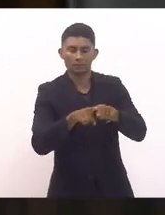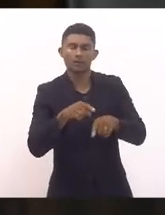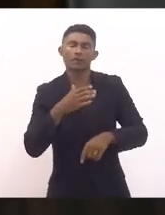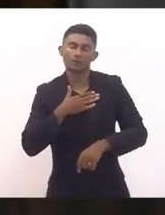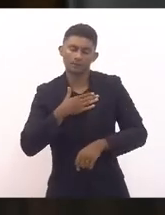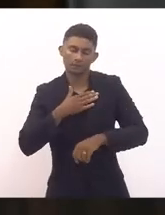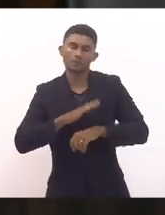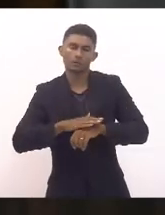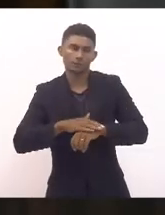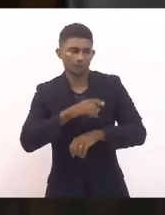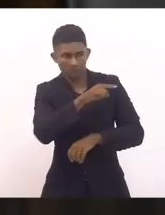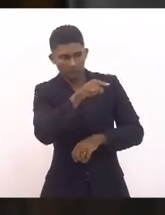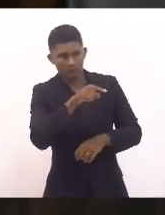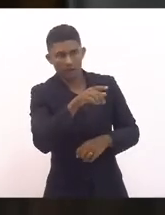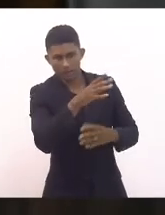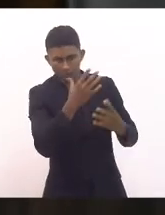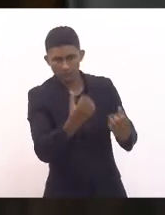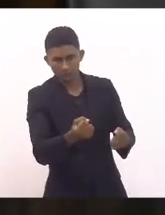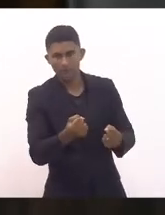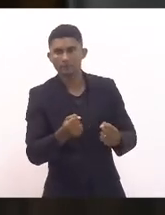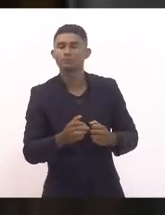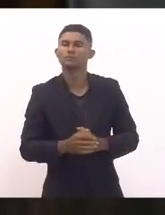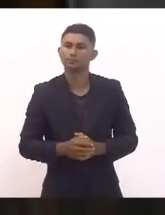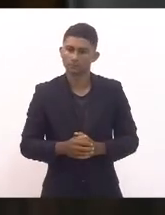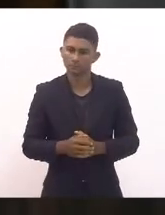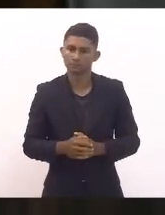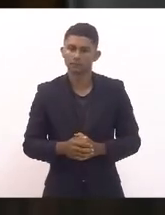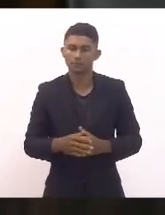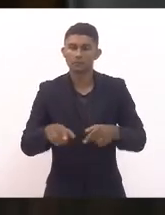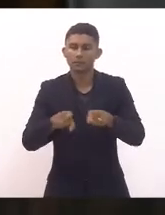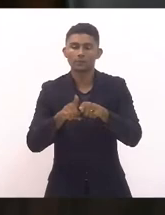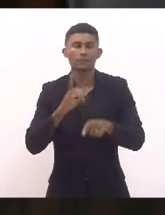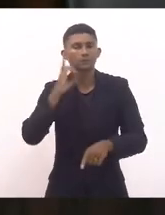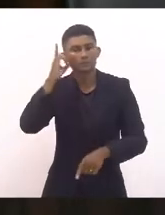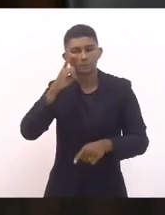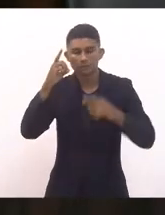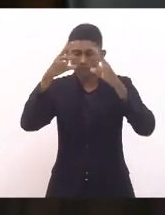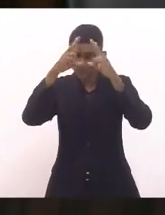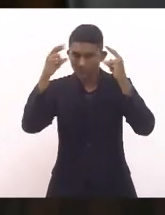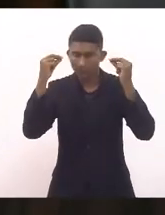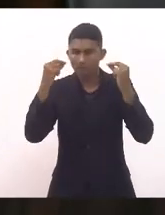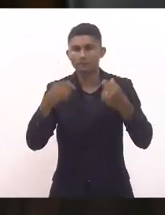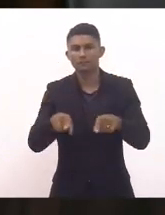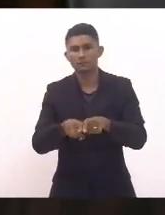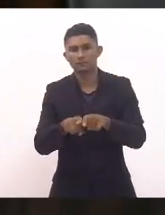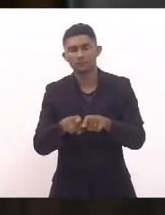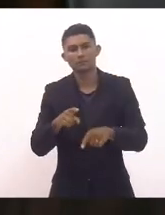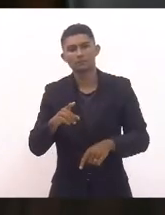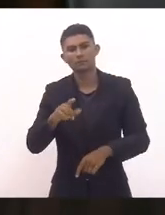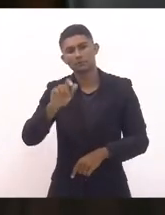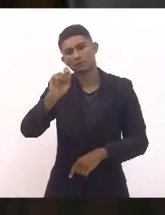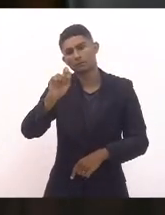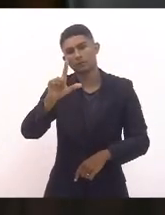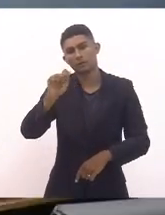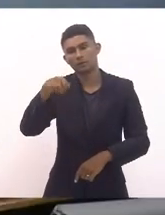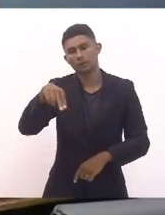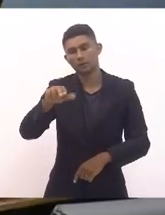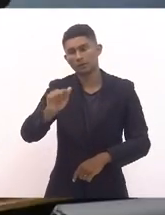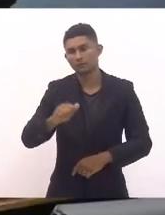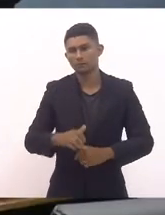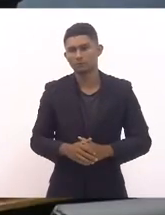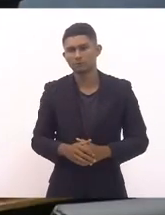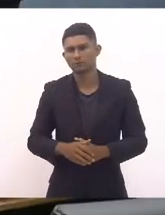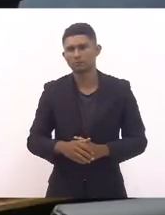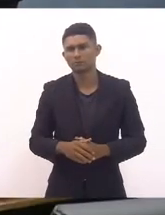assim que os autores autorizarem, a deputada enfermeira Rejane também, que nós estivemos. Alana Passos também. Na verdade, eu ia questionar